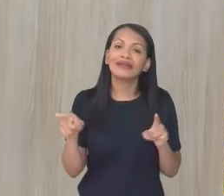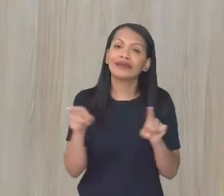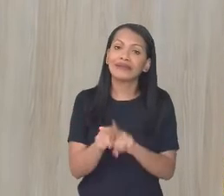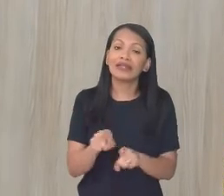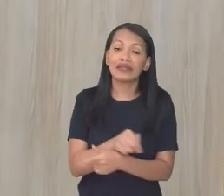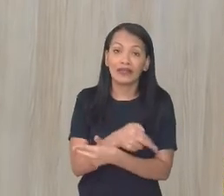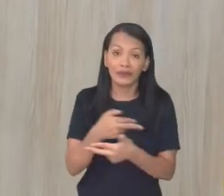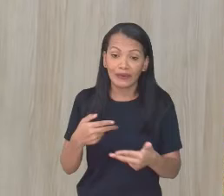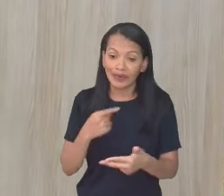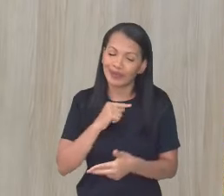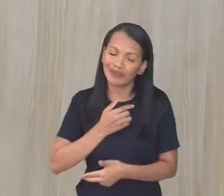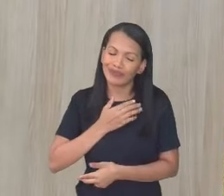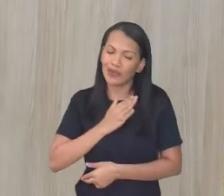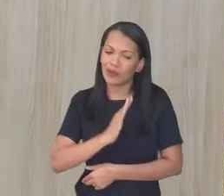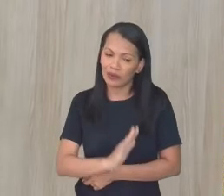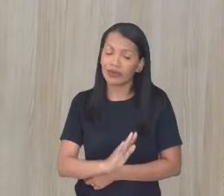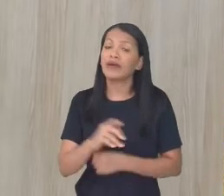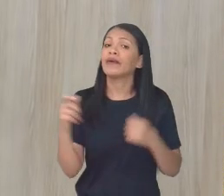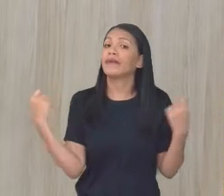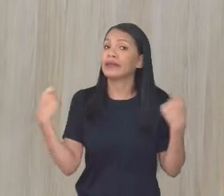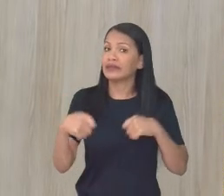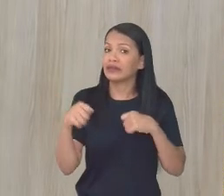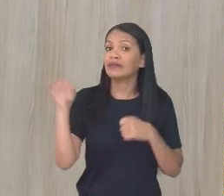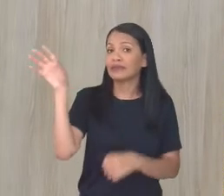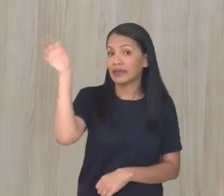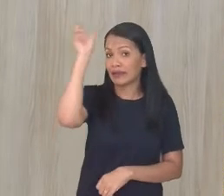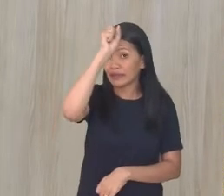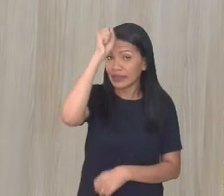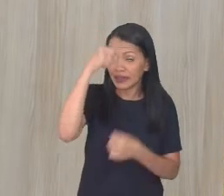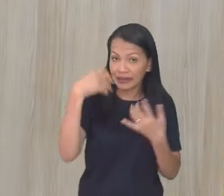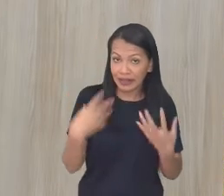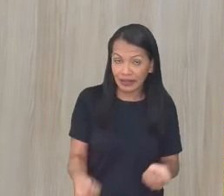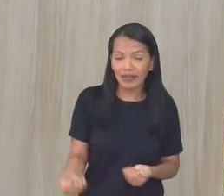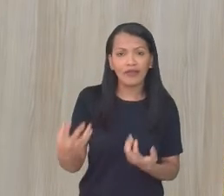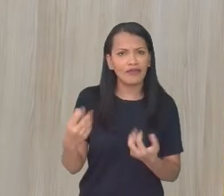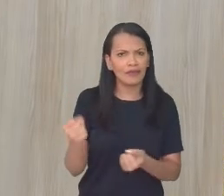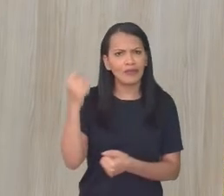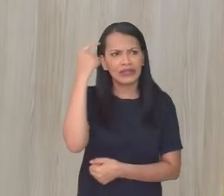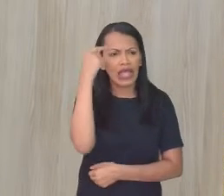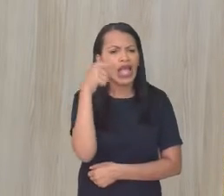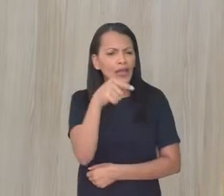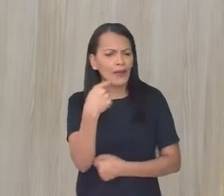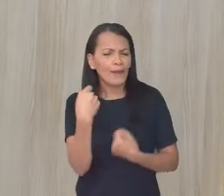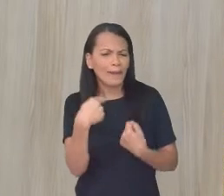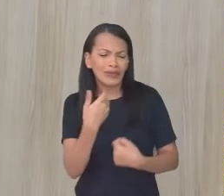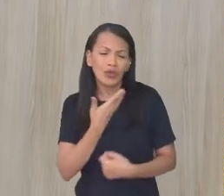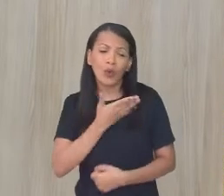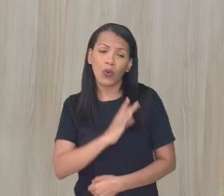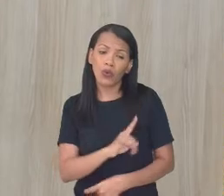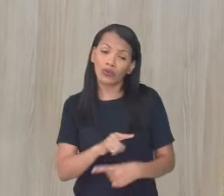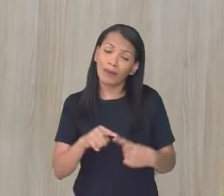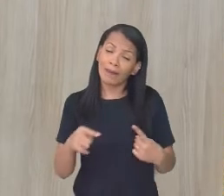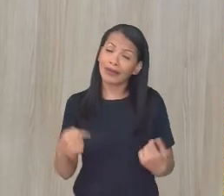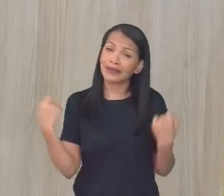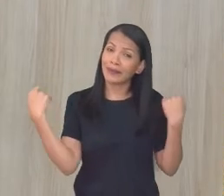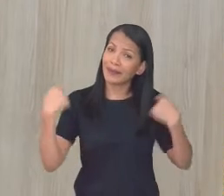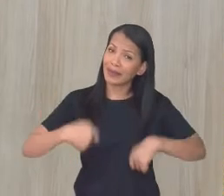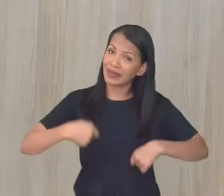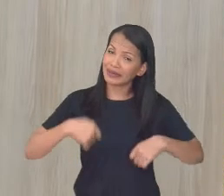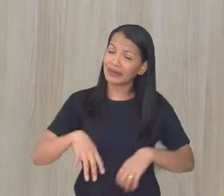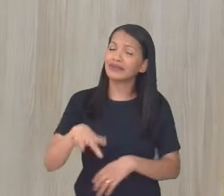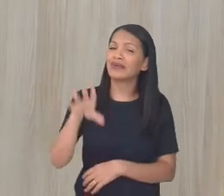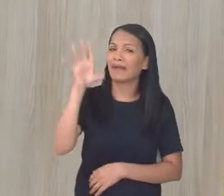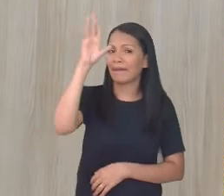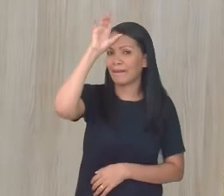tanto, mas precisamos, não é, gente? Então vamos pensar assim, e aí a vida se torna mais leve, não é? Vamos tirar